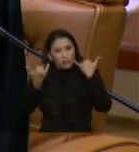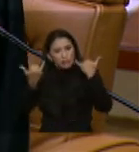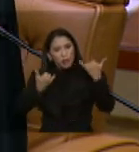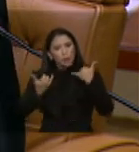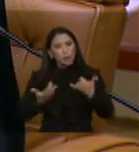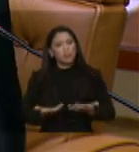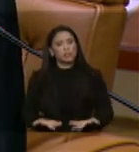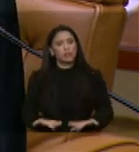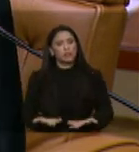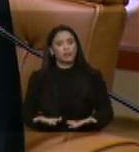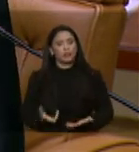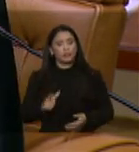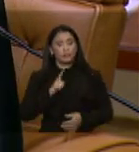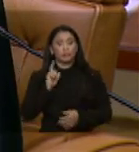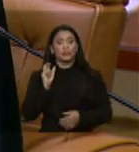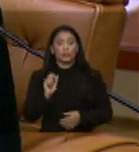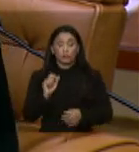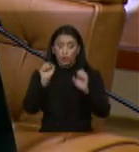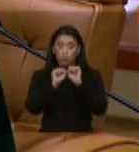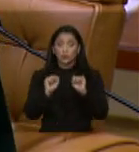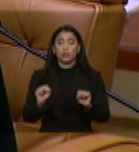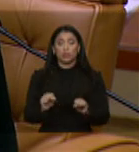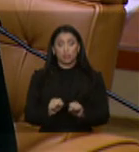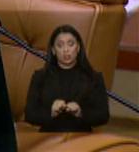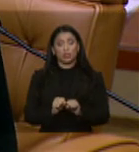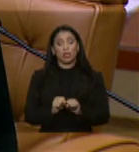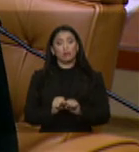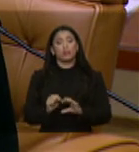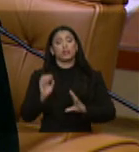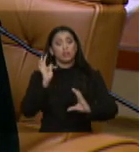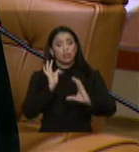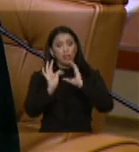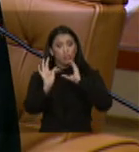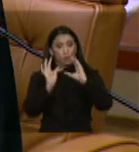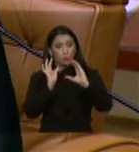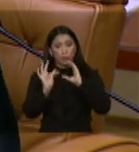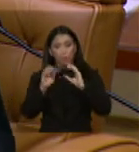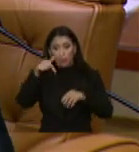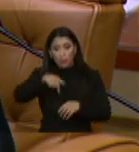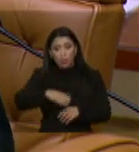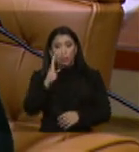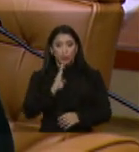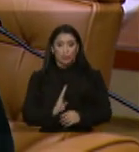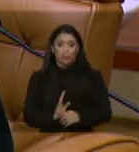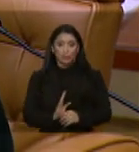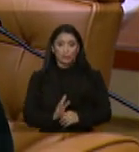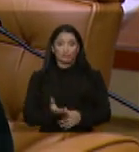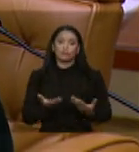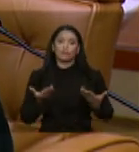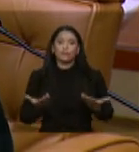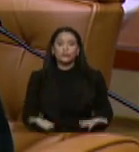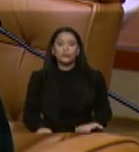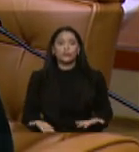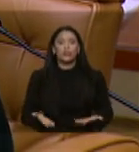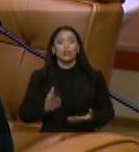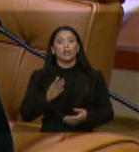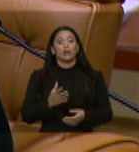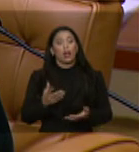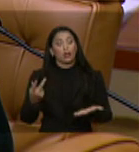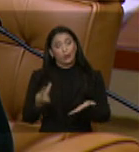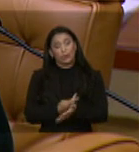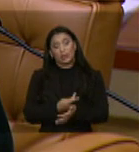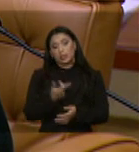utilizando todo o sistema é de telecomunicações é brasileiros isso presidente já ocorre na